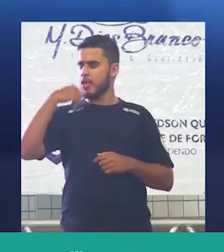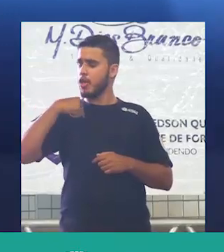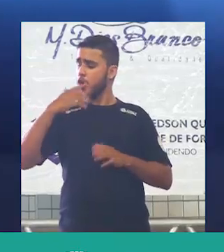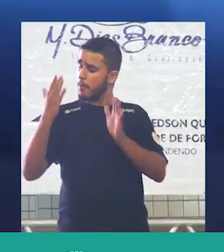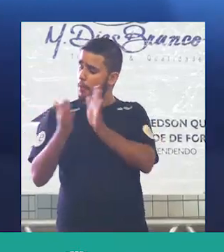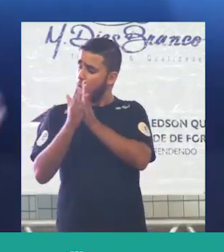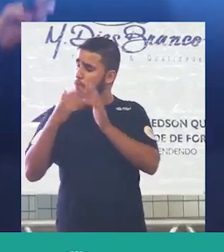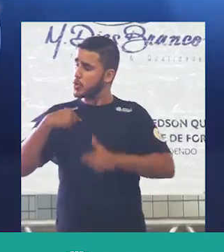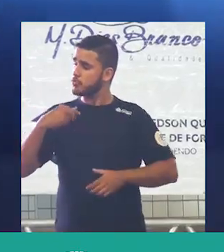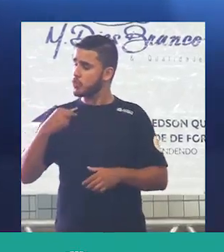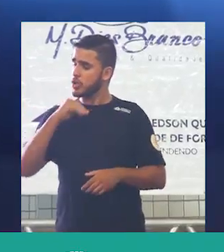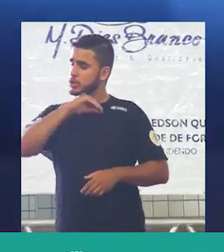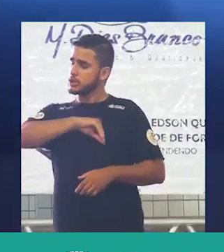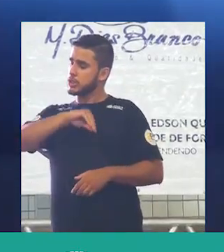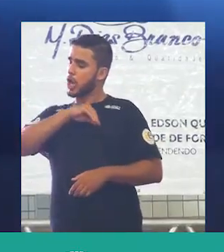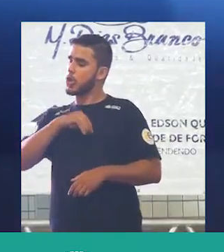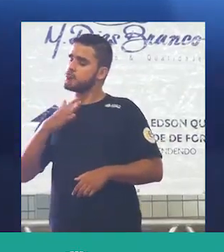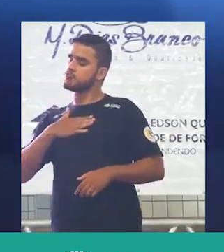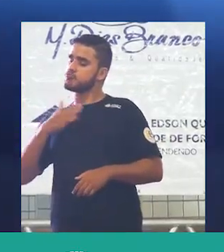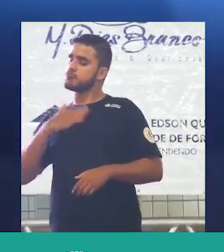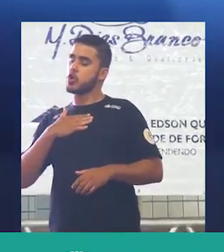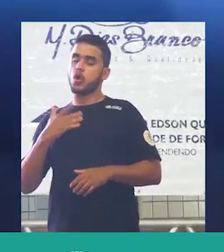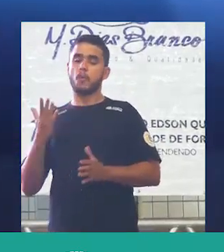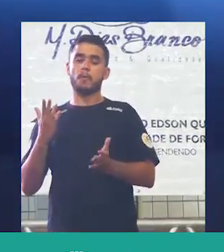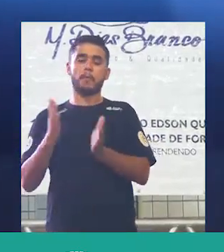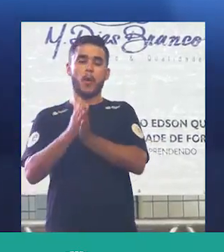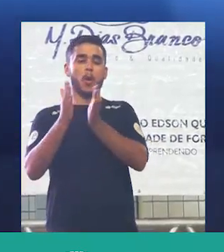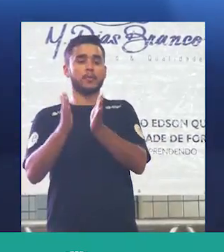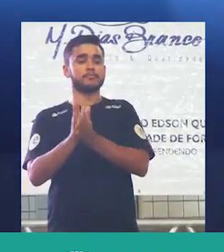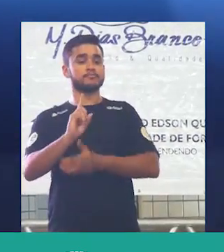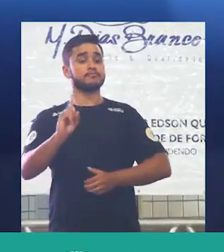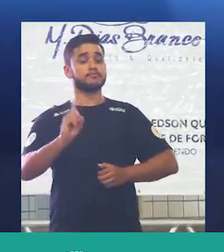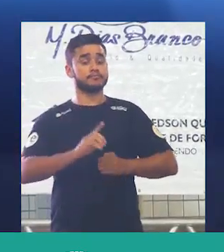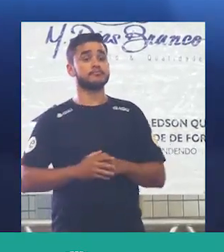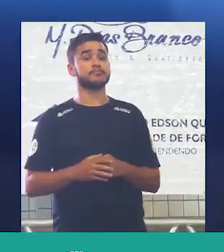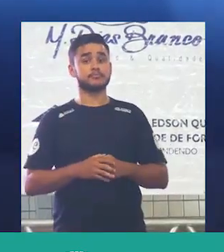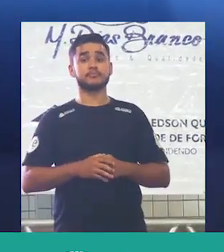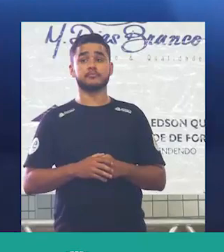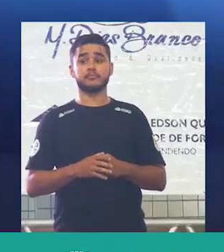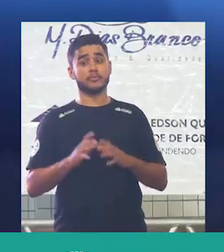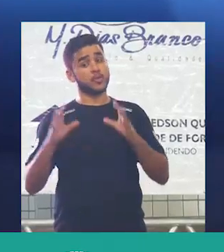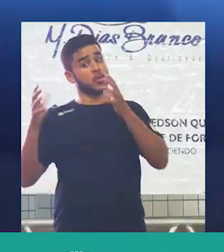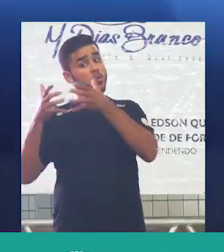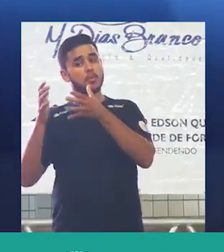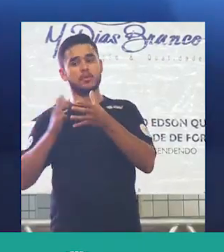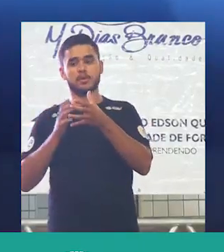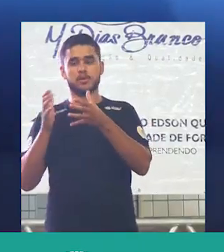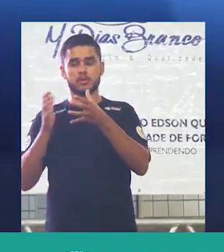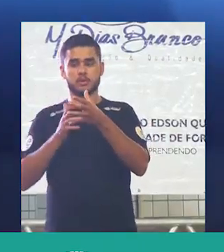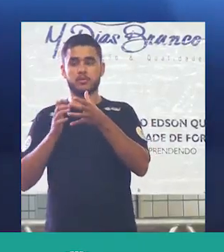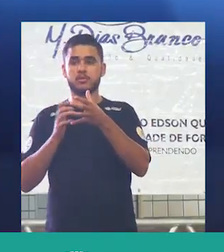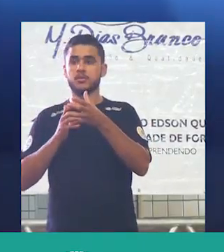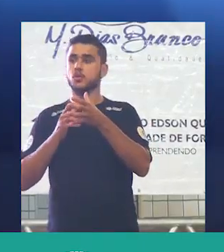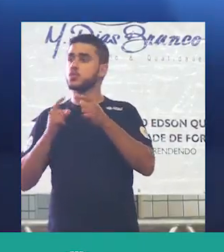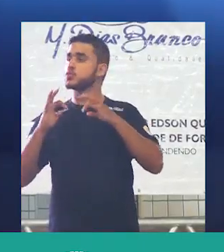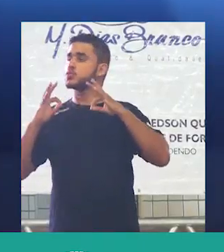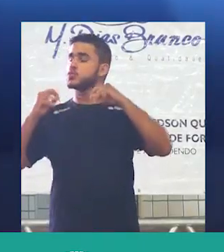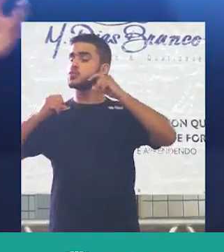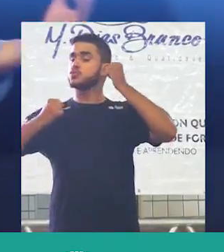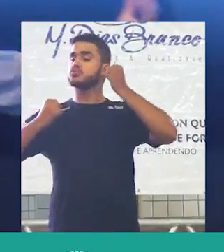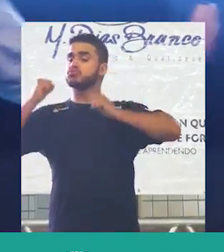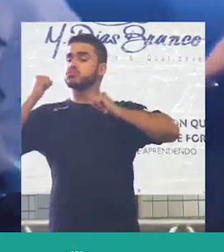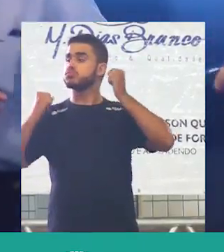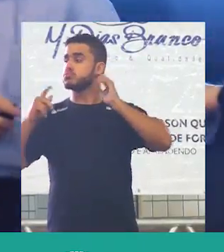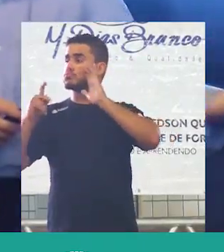pobre. Só existem 2 grupos. Só existe o rico, o dono dos meios de